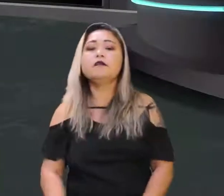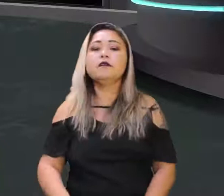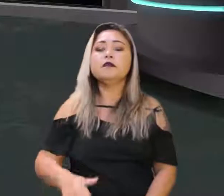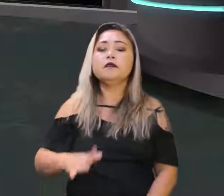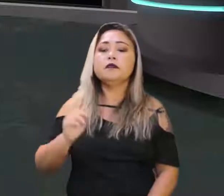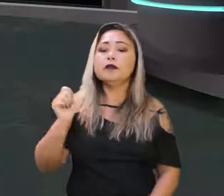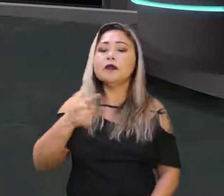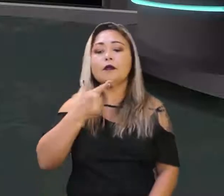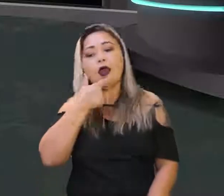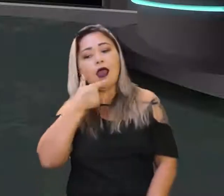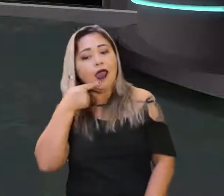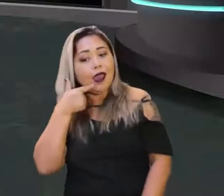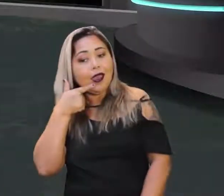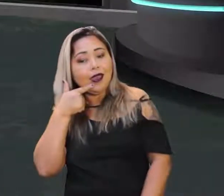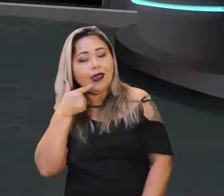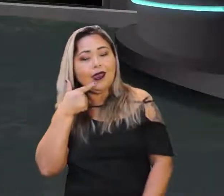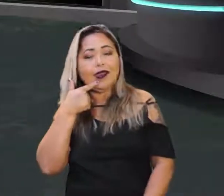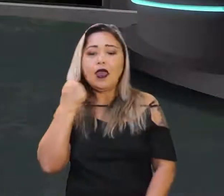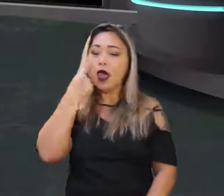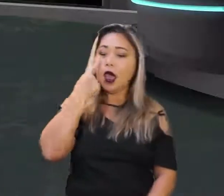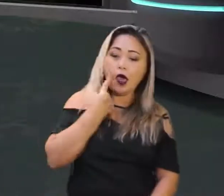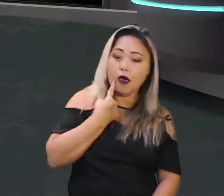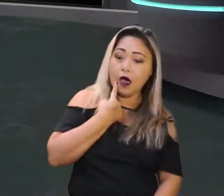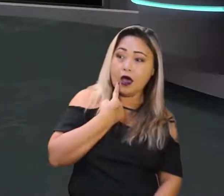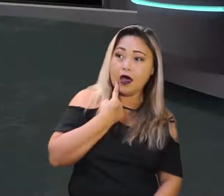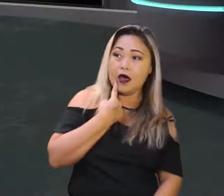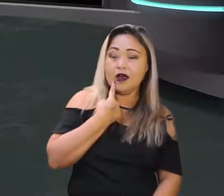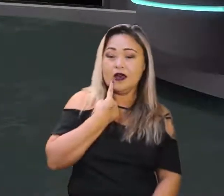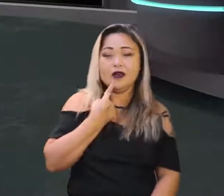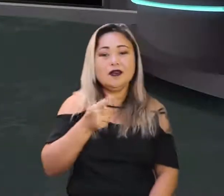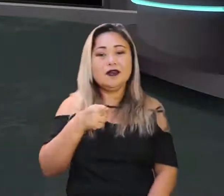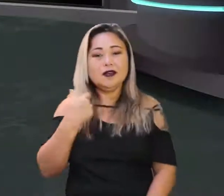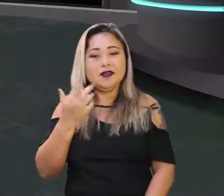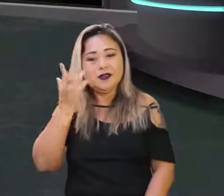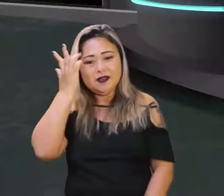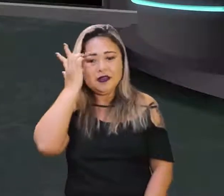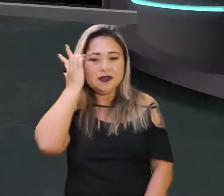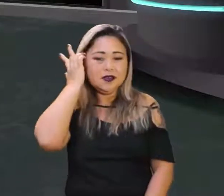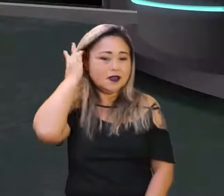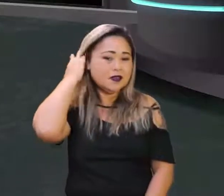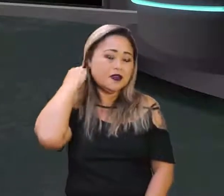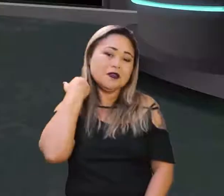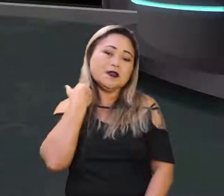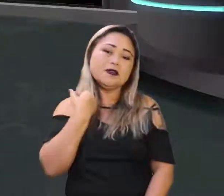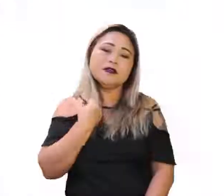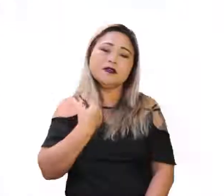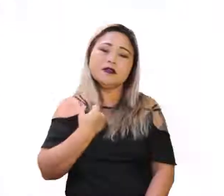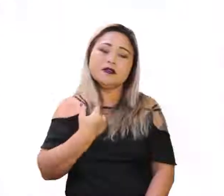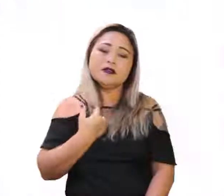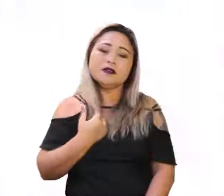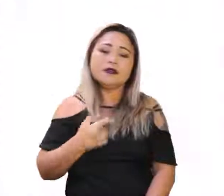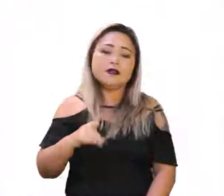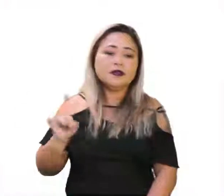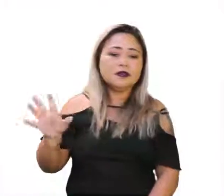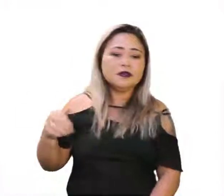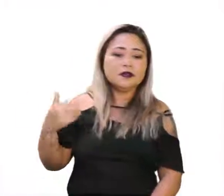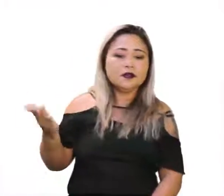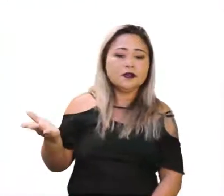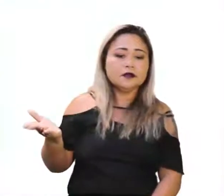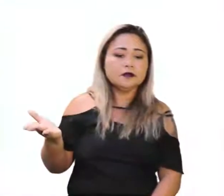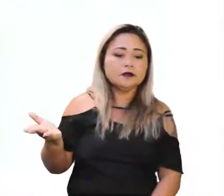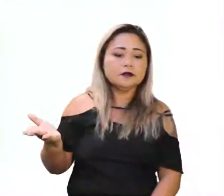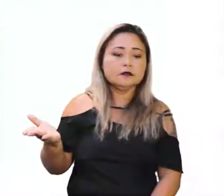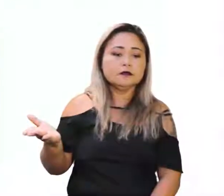Então, pode rir, pode chorar. Voltando ao texto lá, o que mais o público pode fazer?